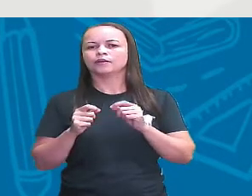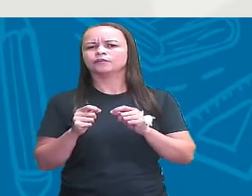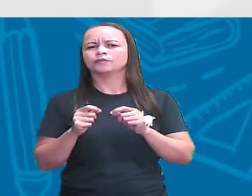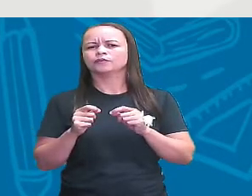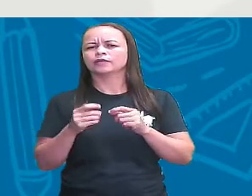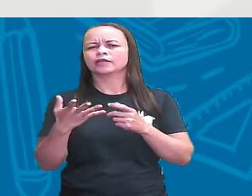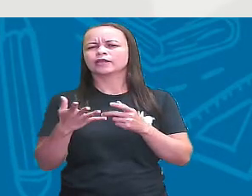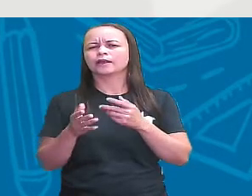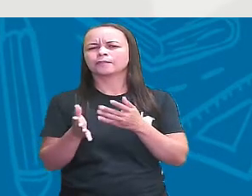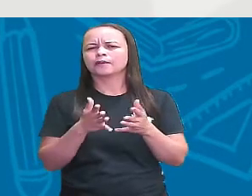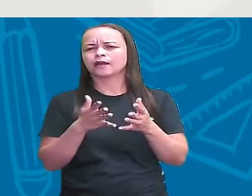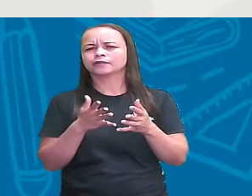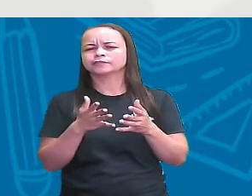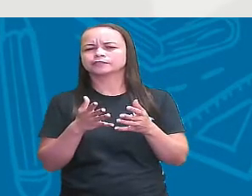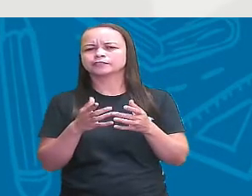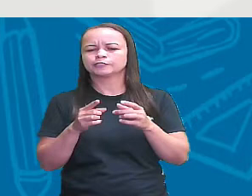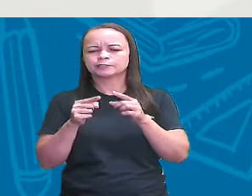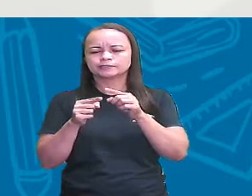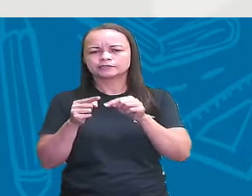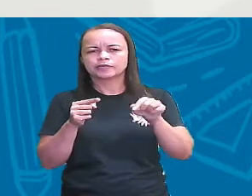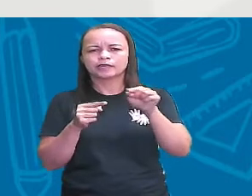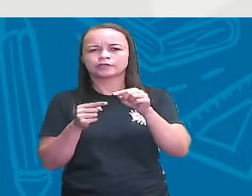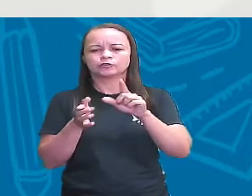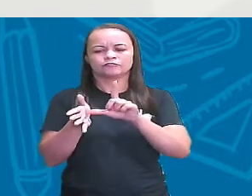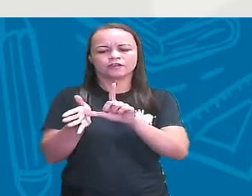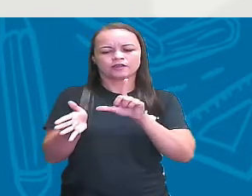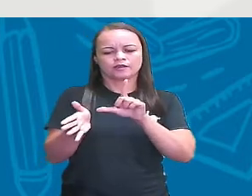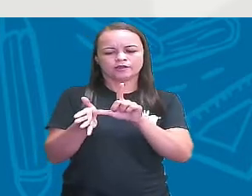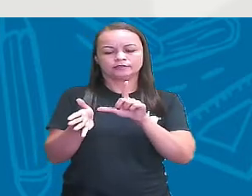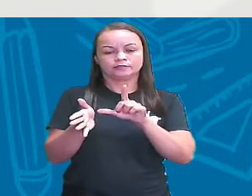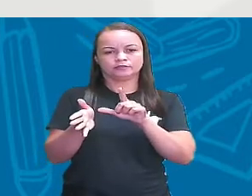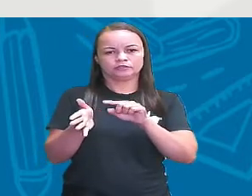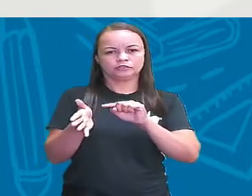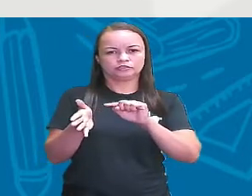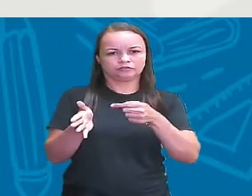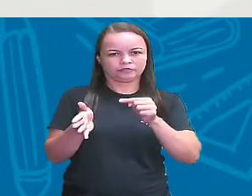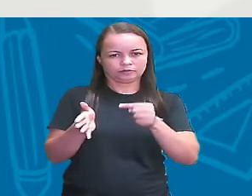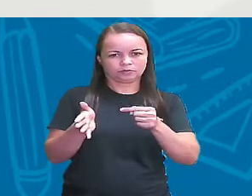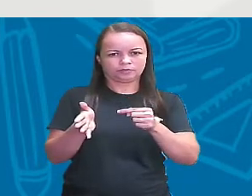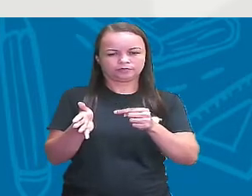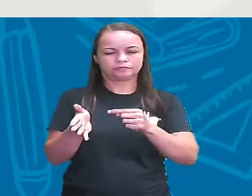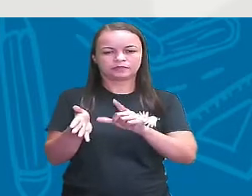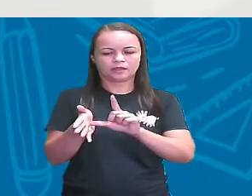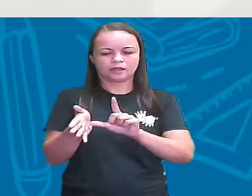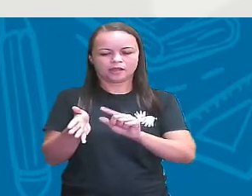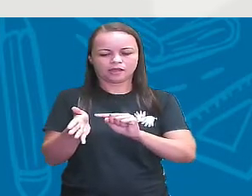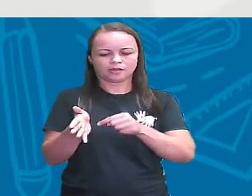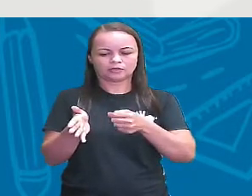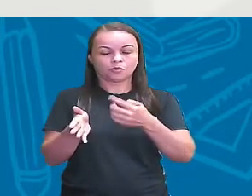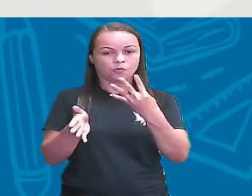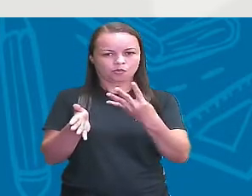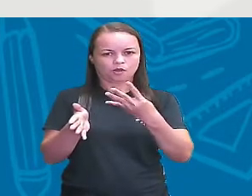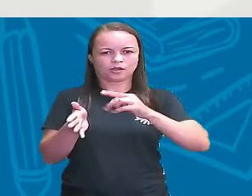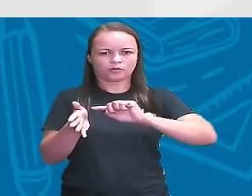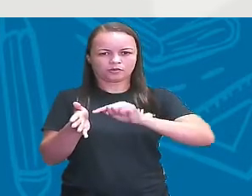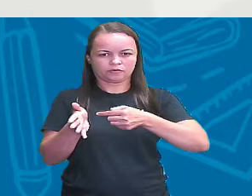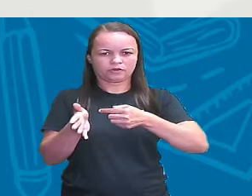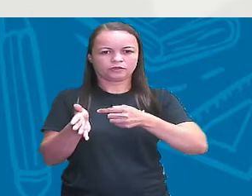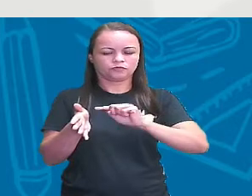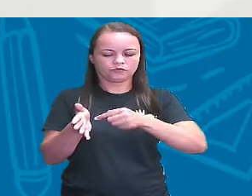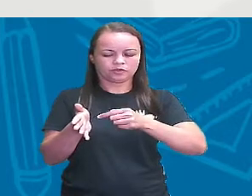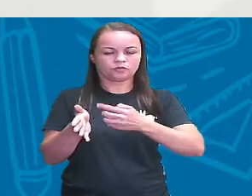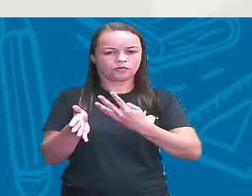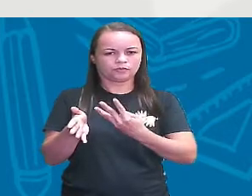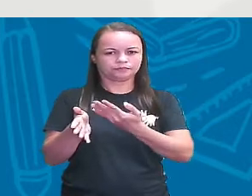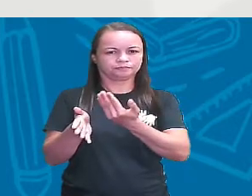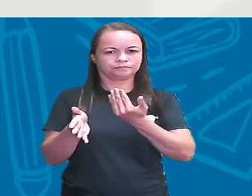parte inteira? É a parte que vem antes da vírgula. A parte inteira desse número tem